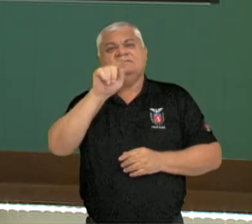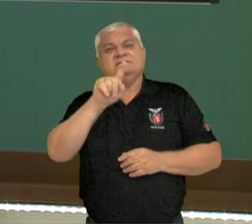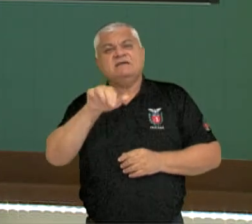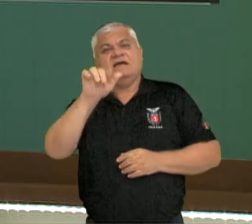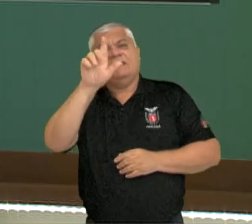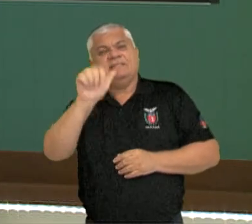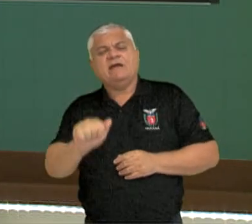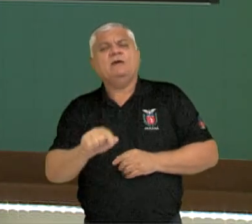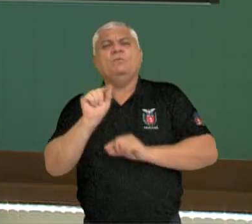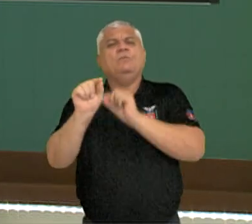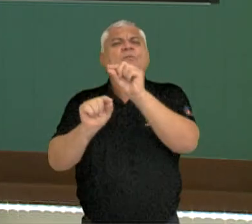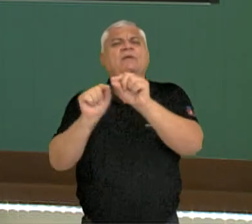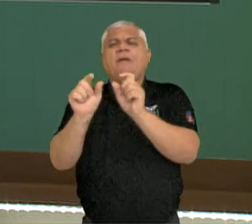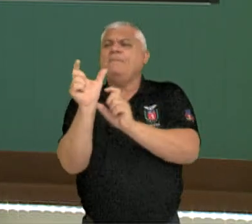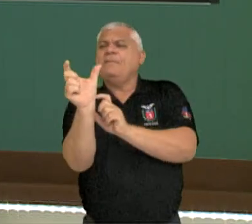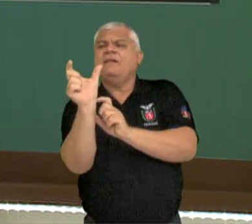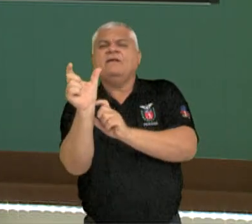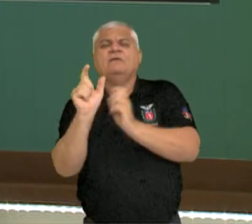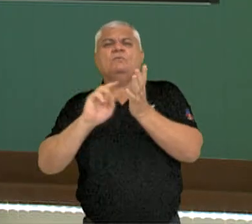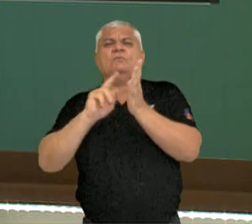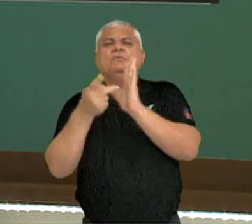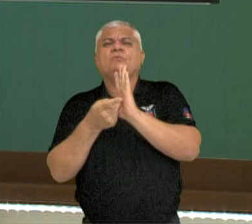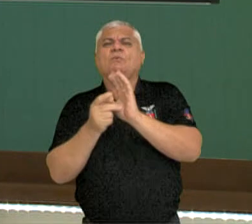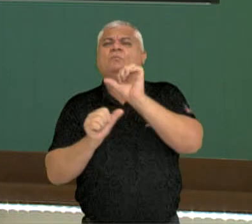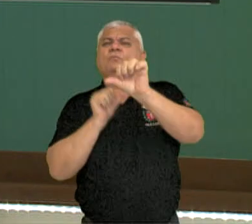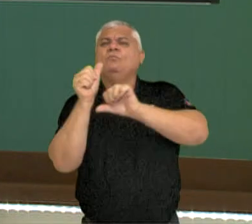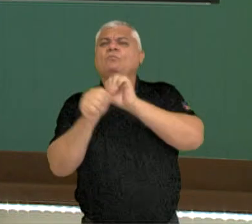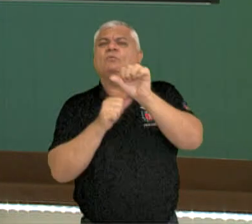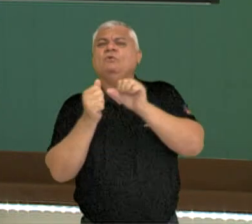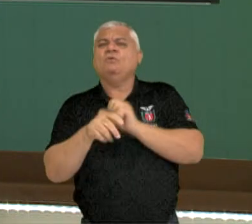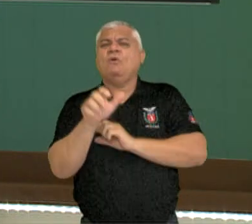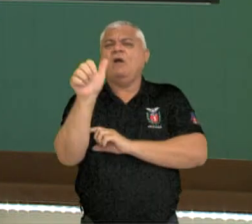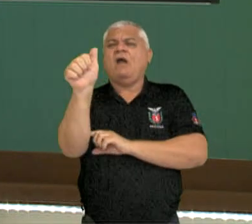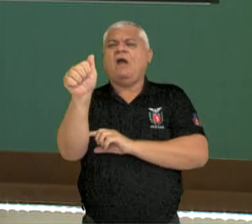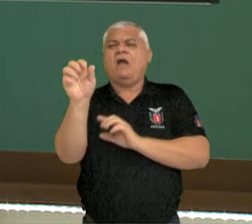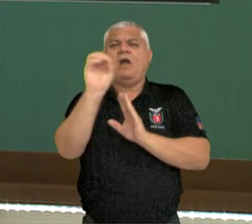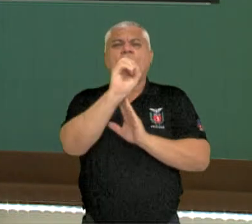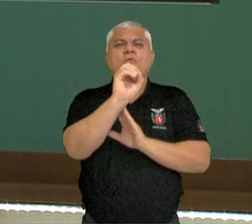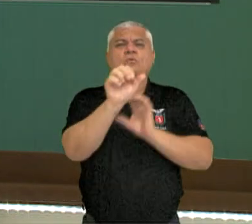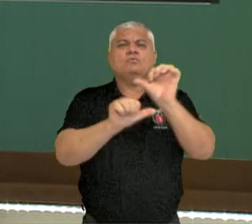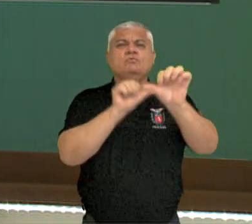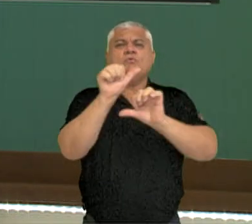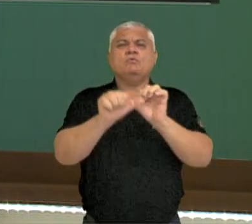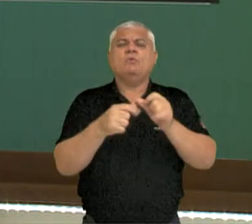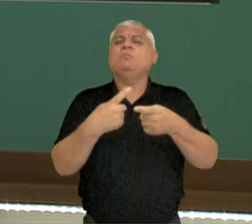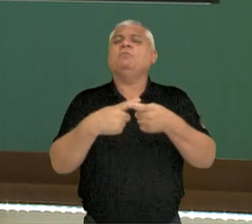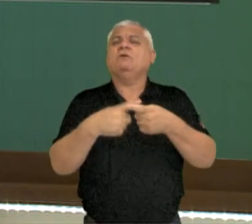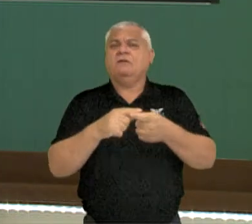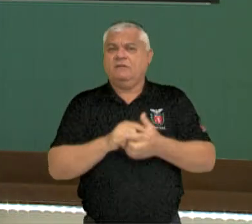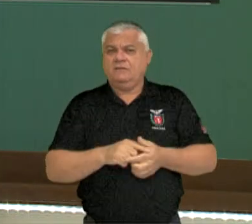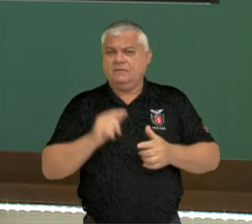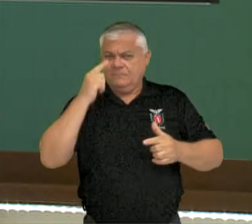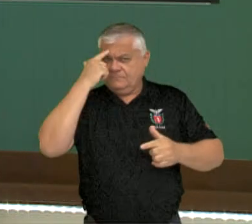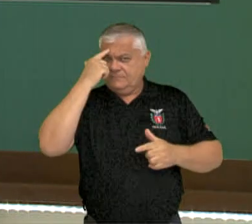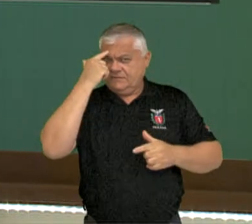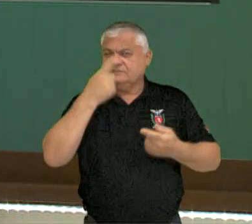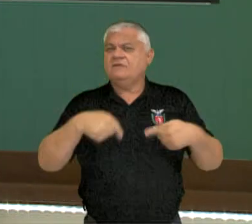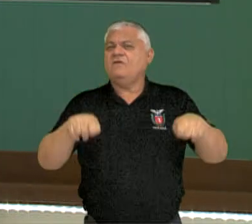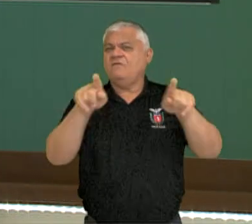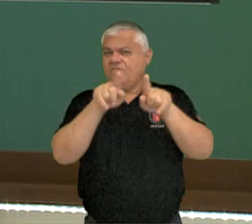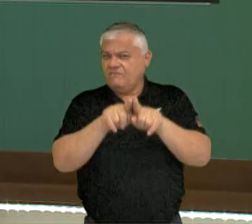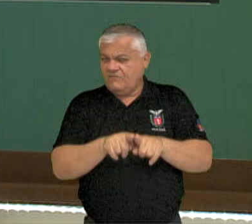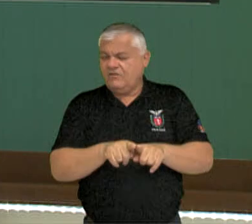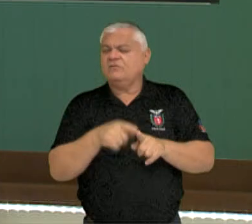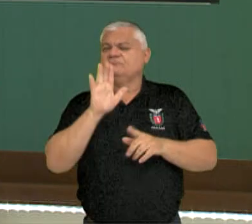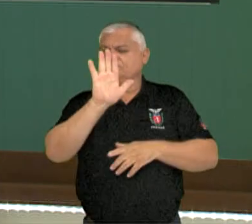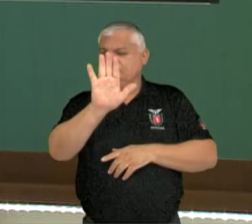instrumentalizada. Por que será que aqui mudou o gênero para masculino instrumentalizado? Pensa aí, eu volto já